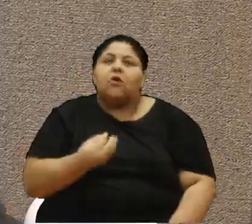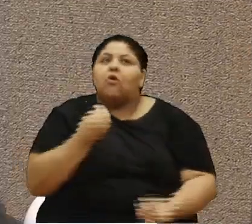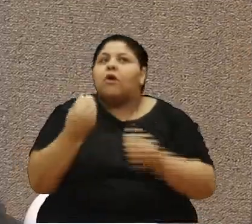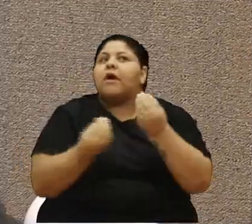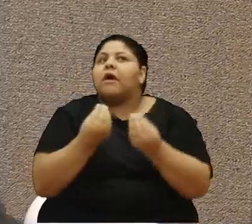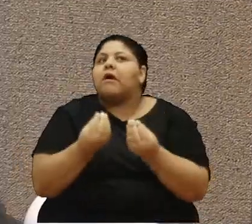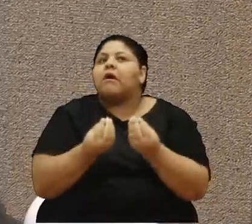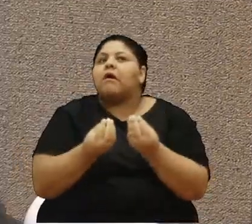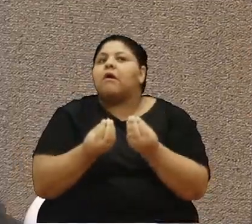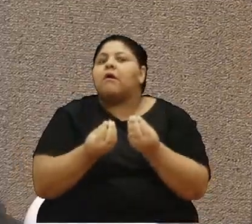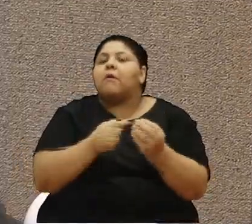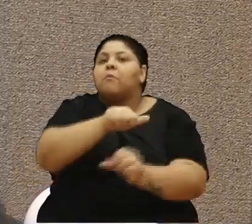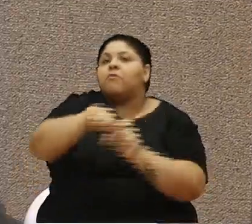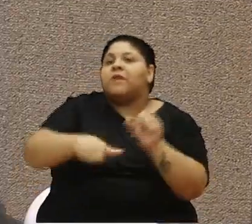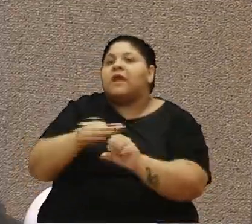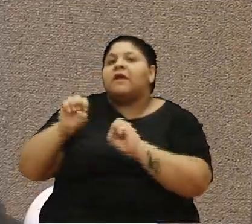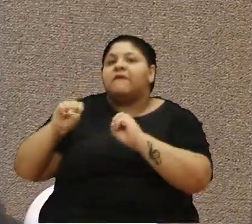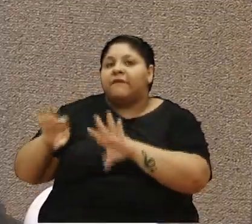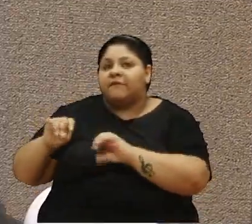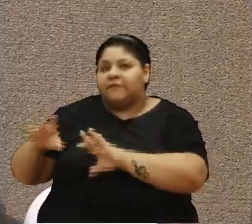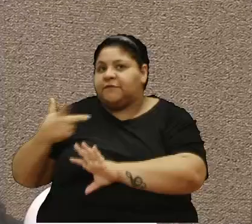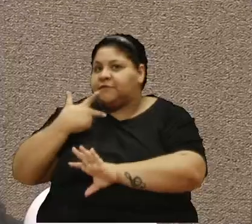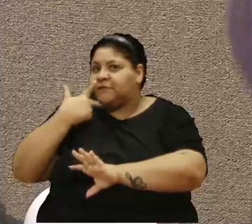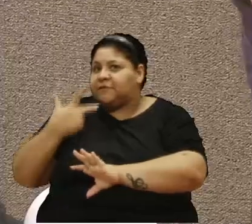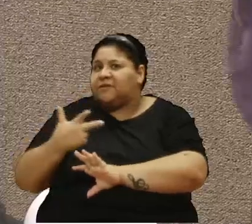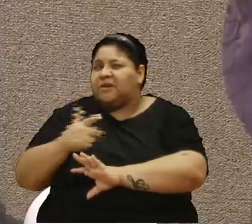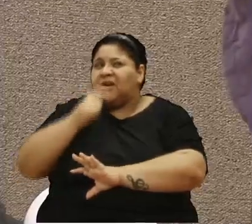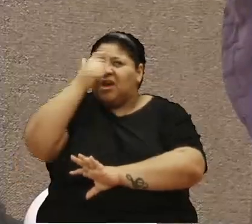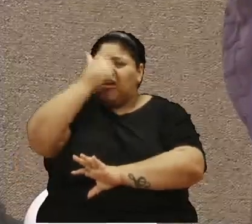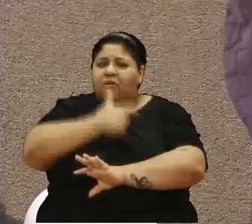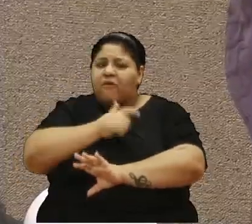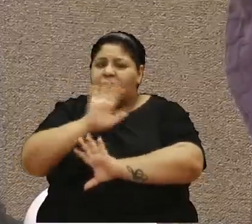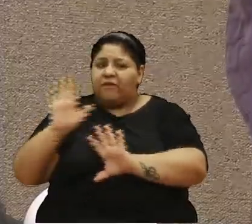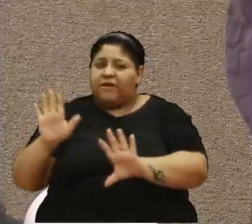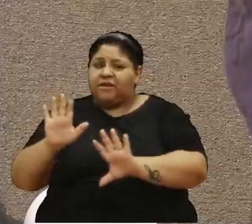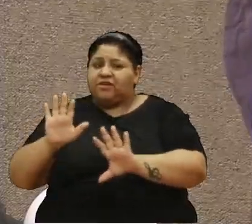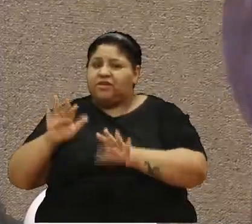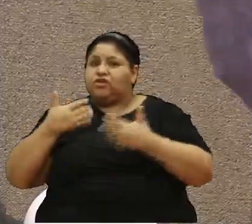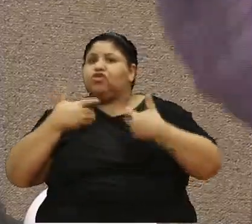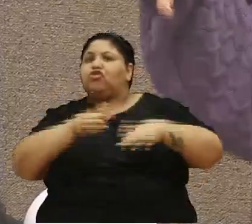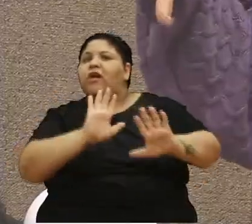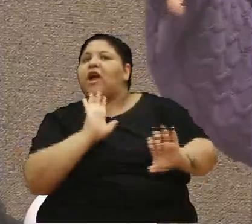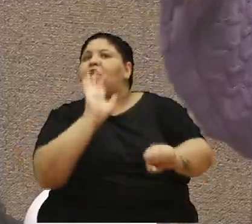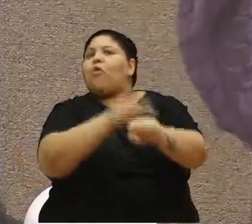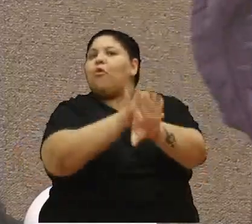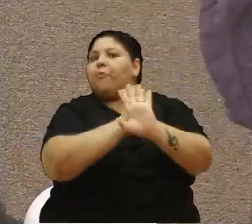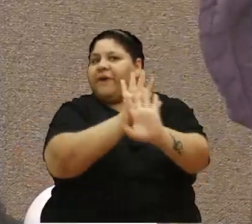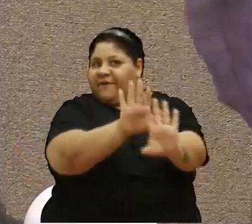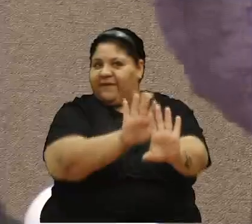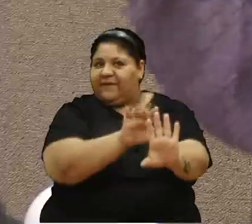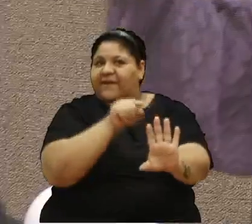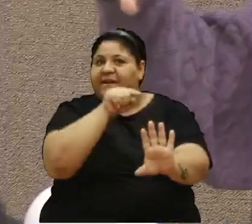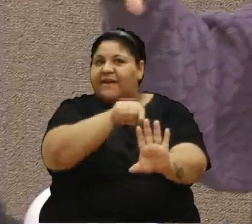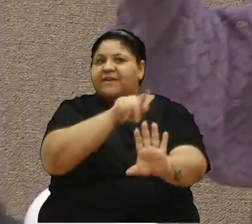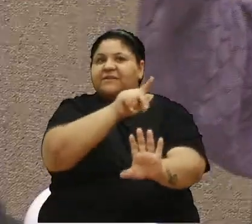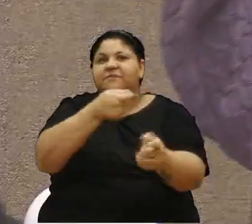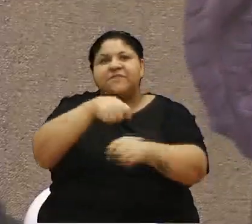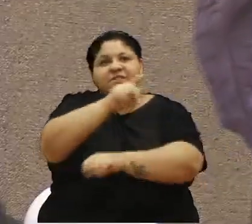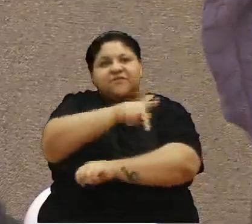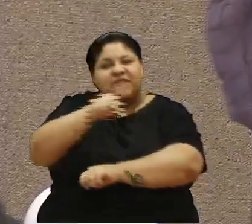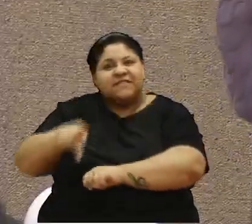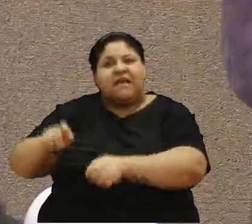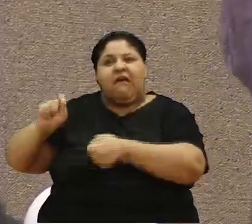mudaria é a questão da educação. E quando a gente fala sobre isso, parece que a gente joga nos professores, eles precisam fazer, eles têm que fazer